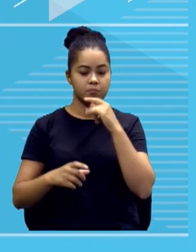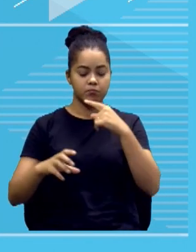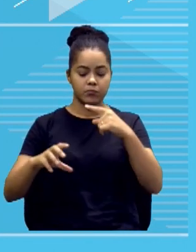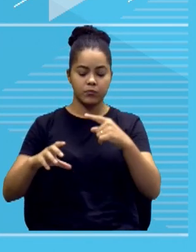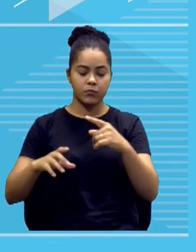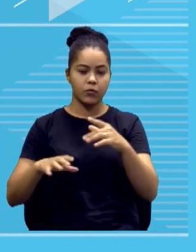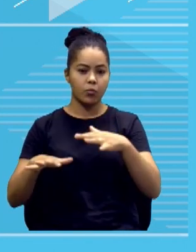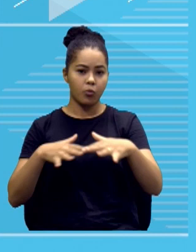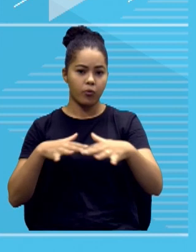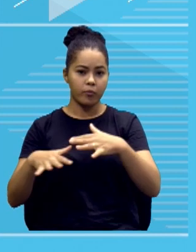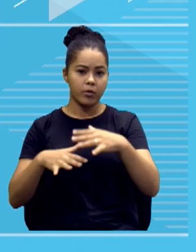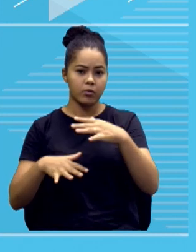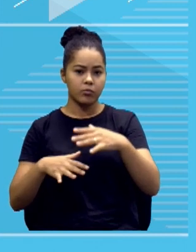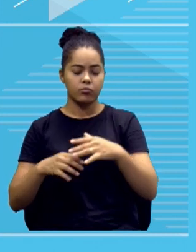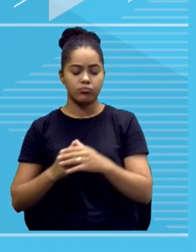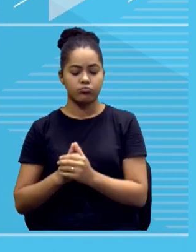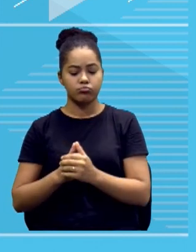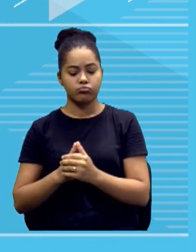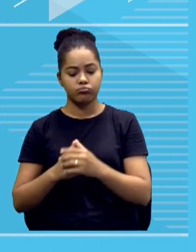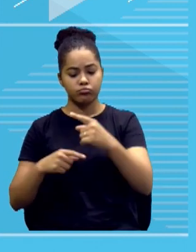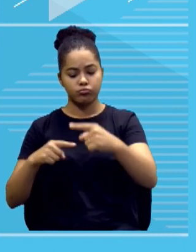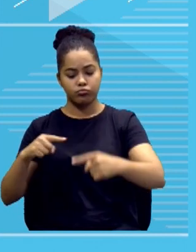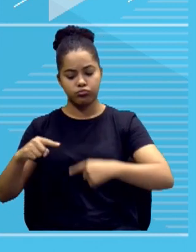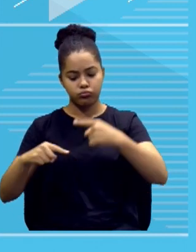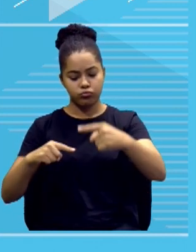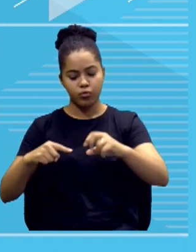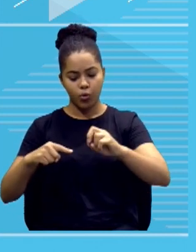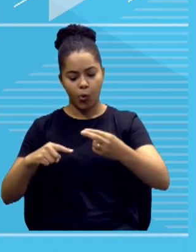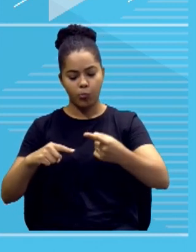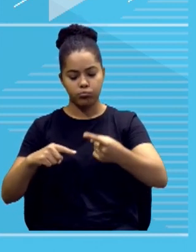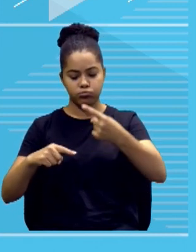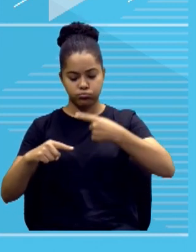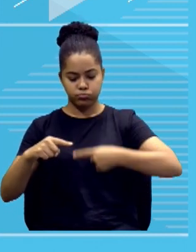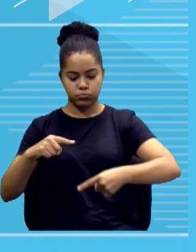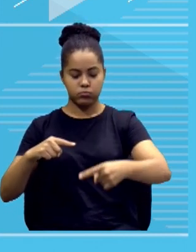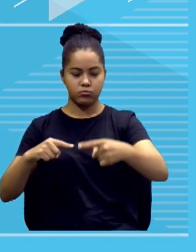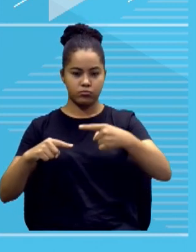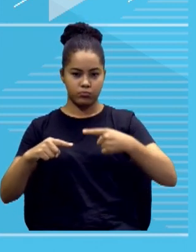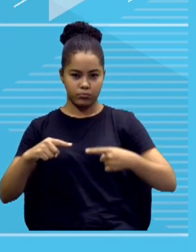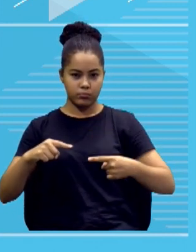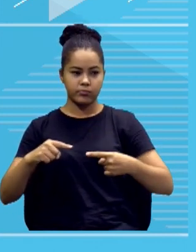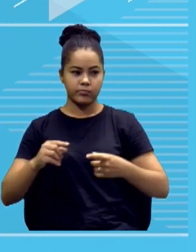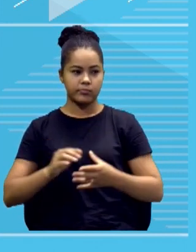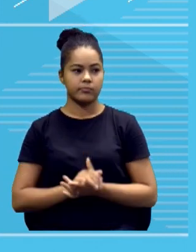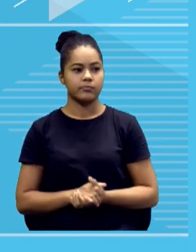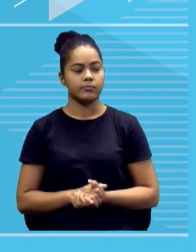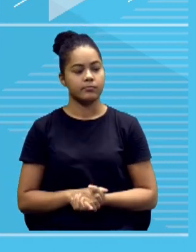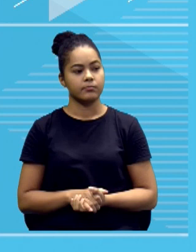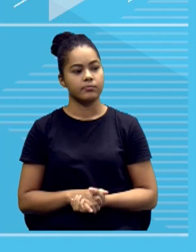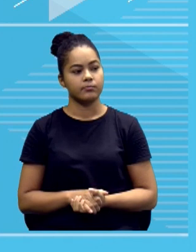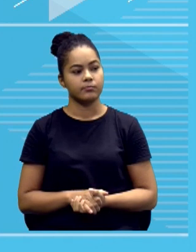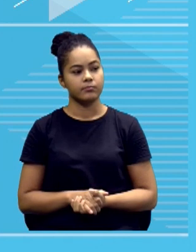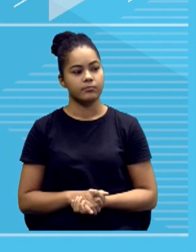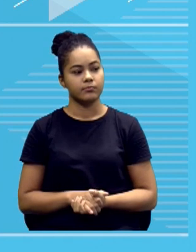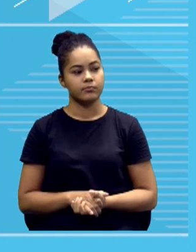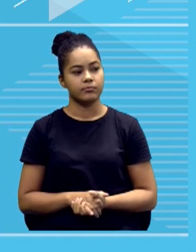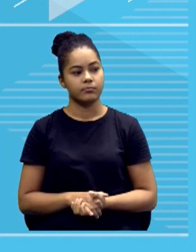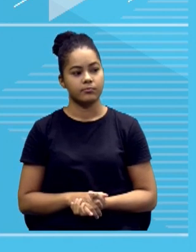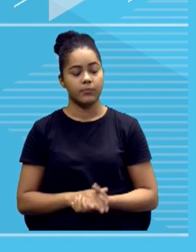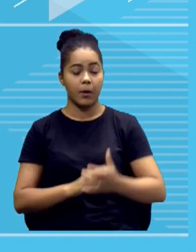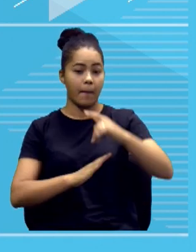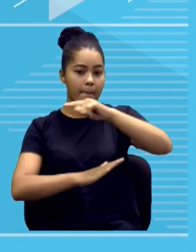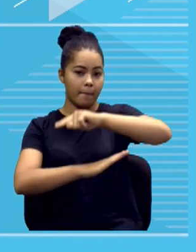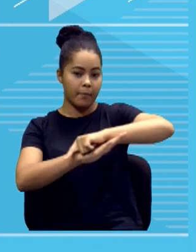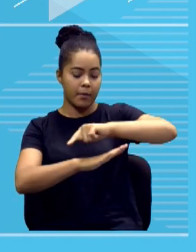horário, ora rota no sentido anti-horário. Placas fotovoltaicas, por sua vez, são capazes de